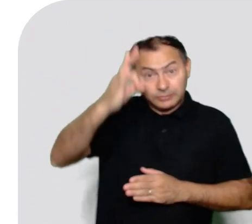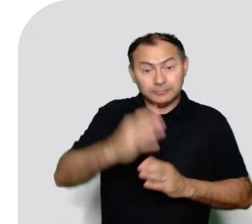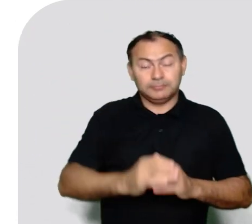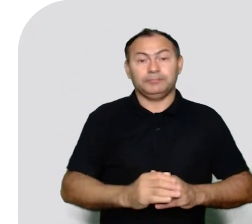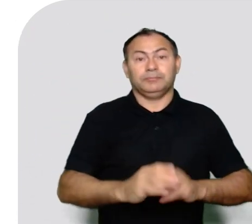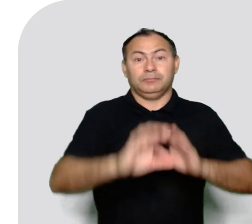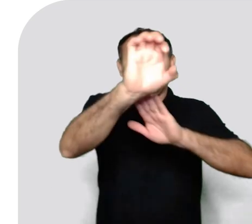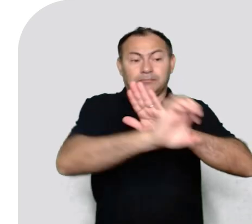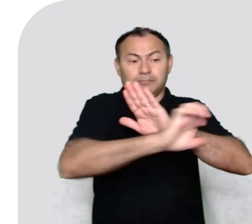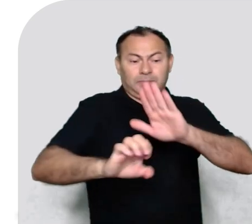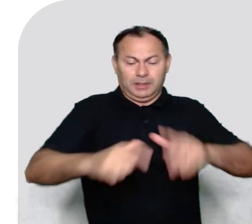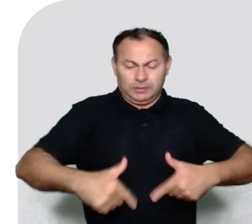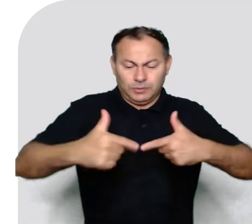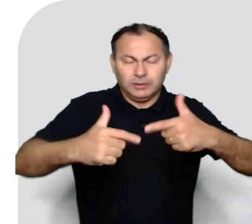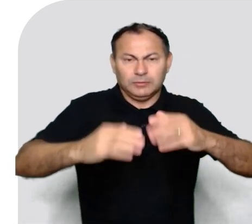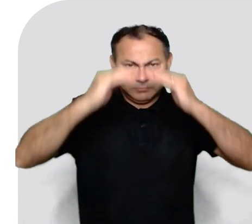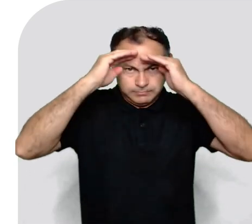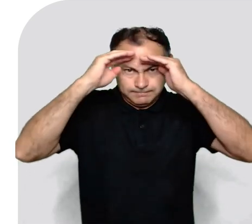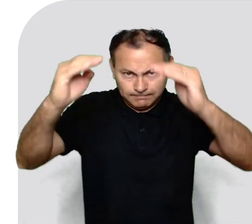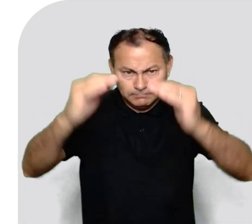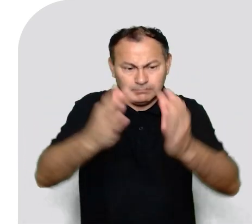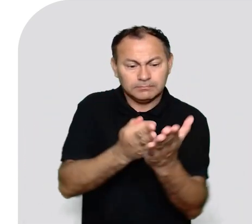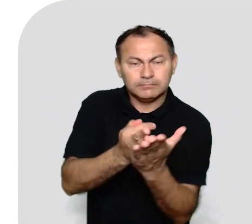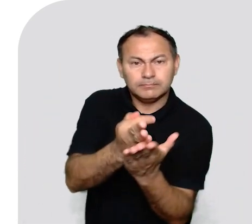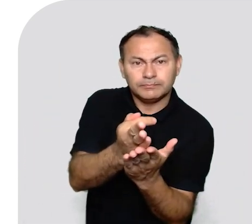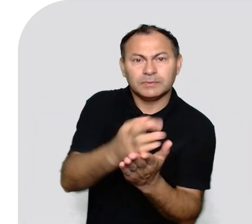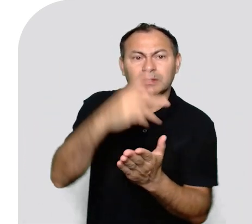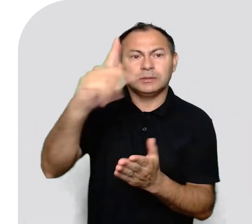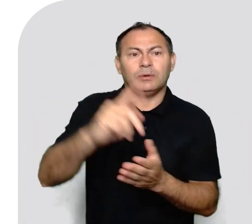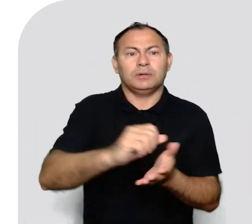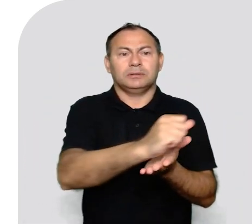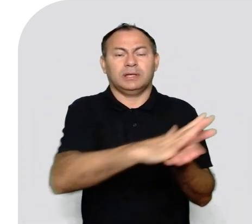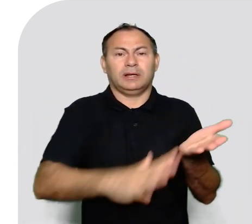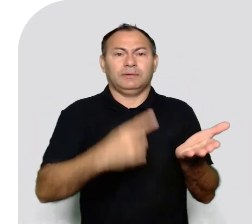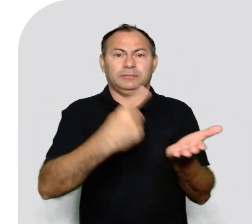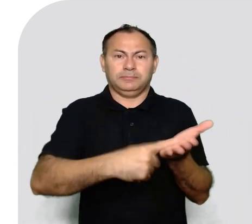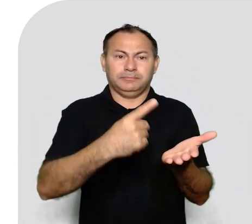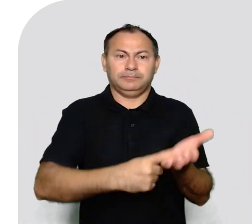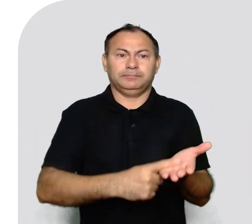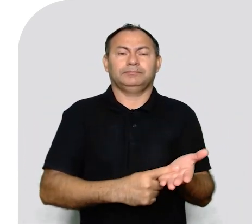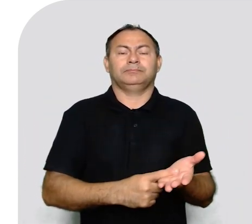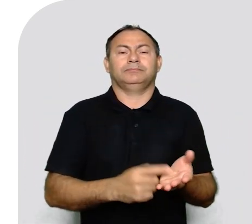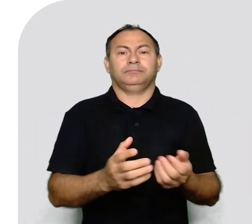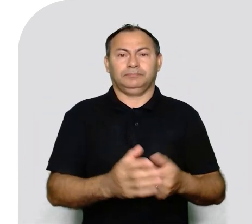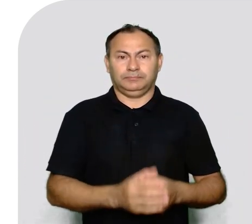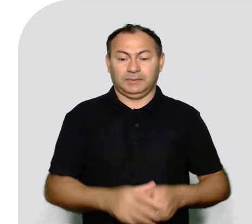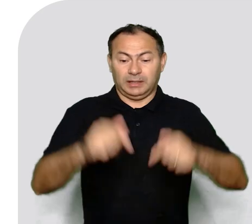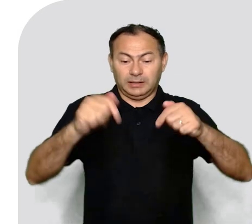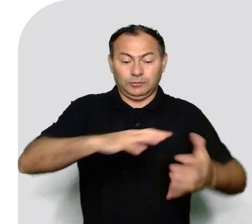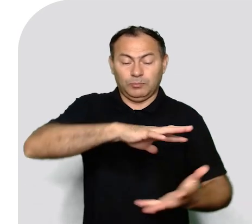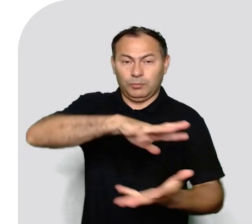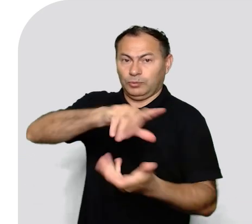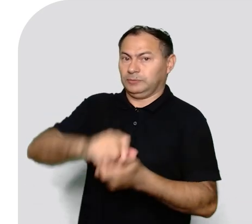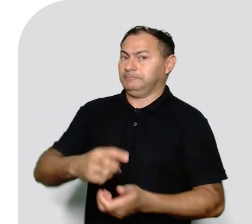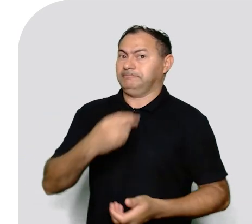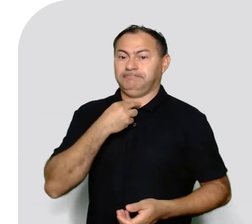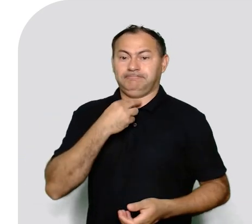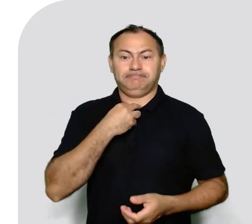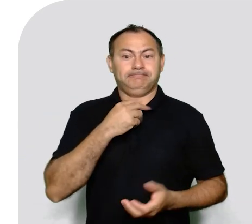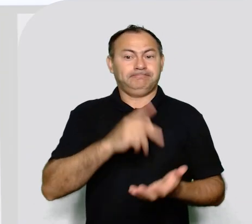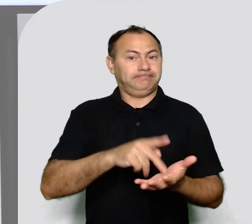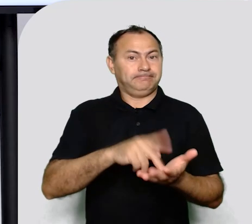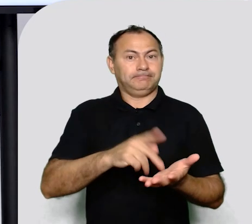Evangelho, se esforcem por cumprirem fielmente suas tarefas terrestres. Não pode,